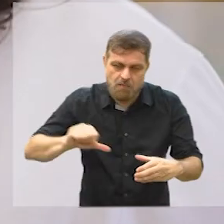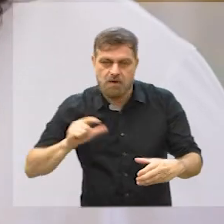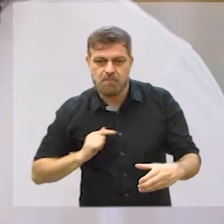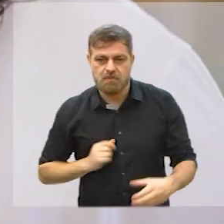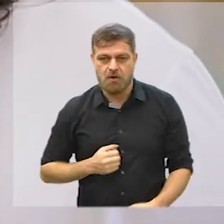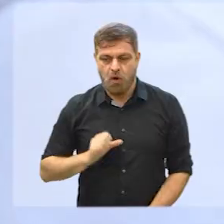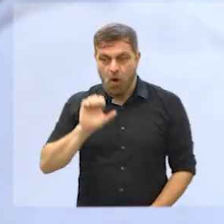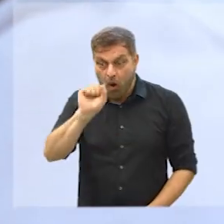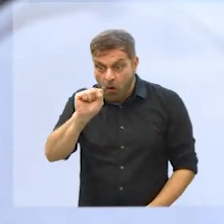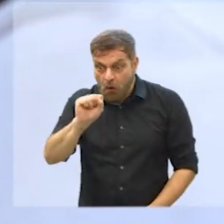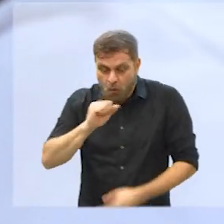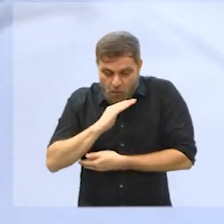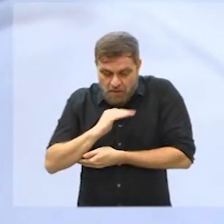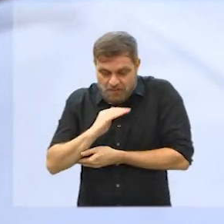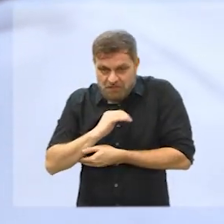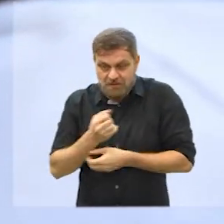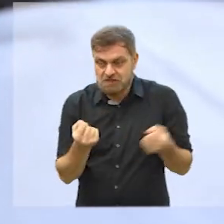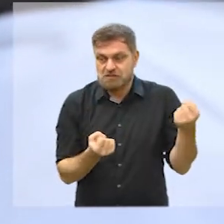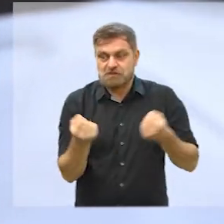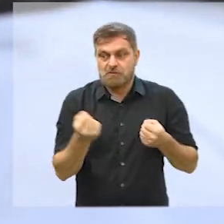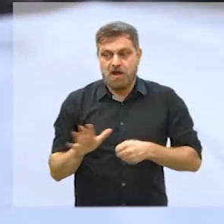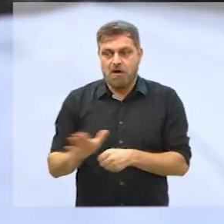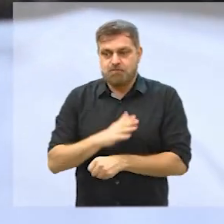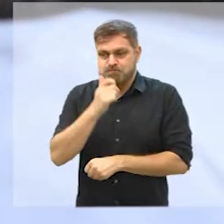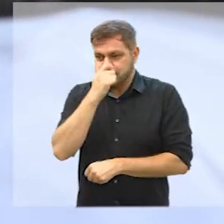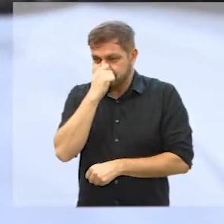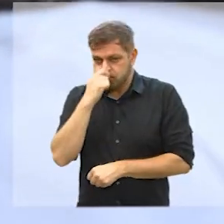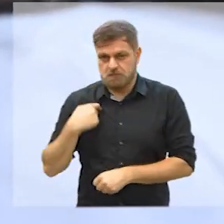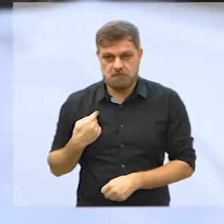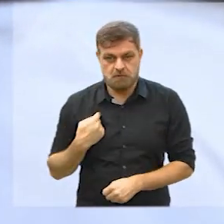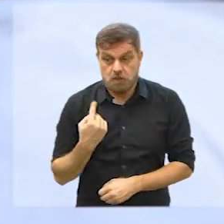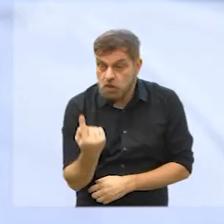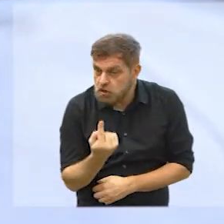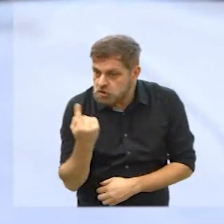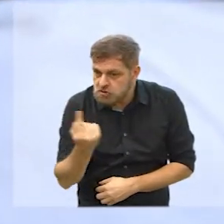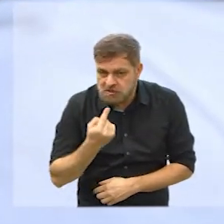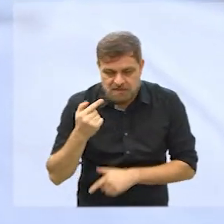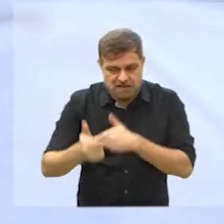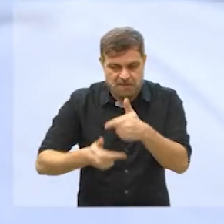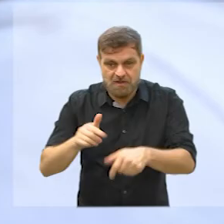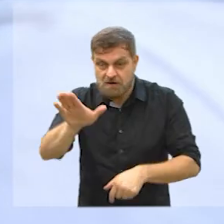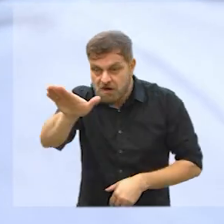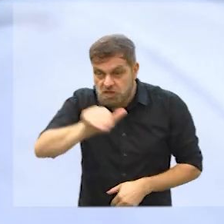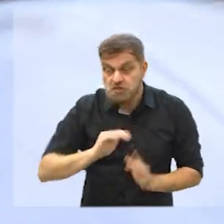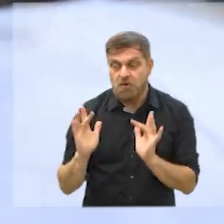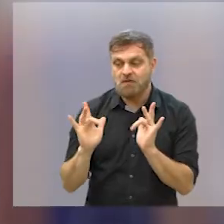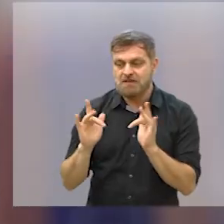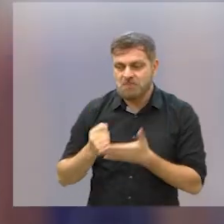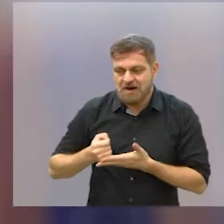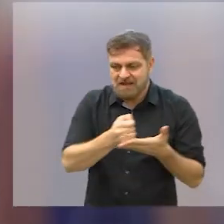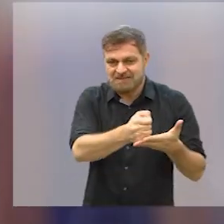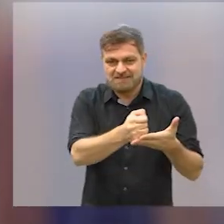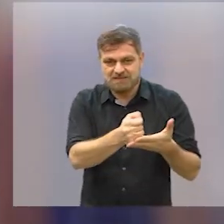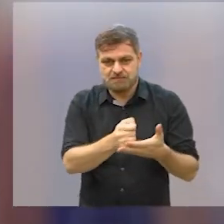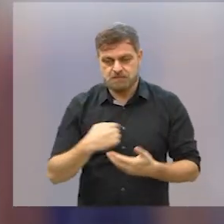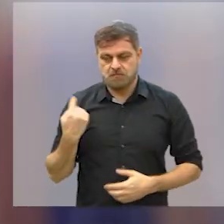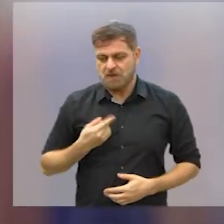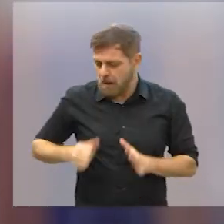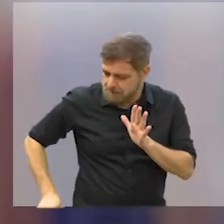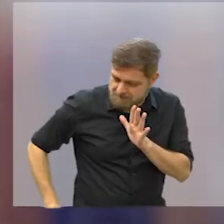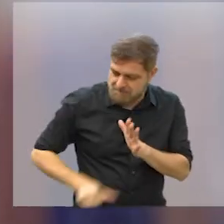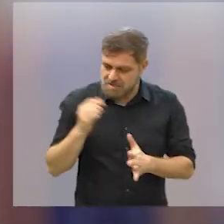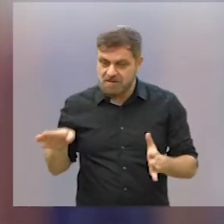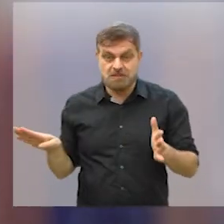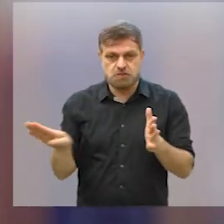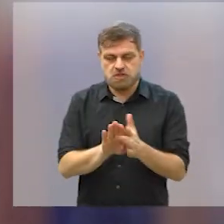para 8 filhotes no carro. A gente sempre dá um jeito. A Clara não está sozinha. Arrastou até o namorado. A gente normalmente é o primeiro a chegar